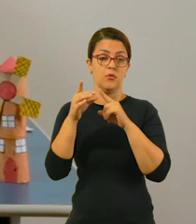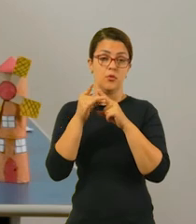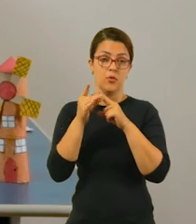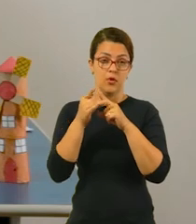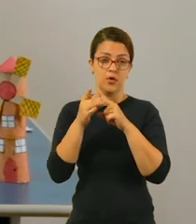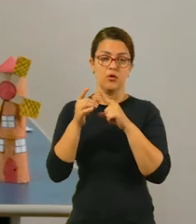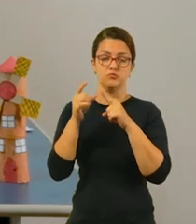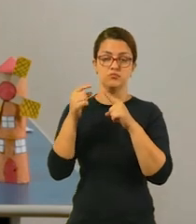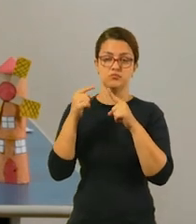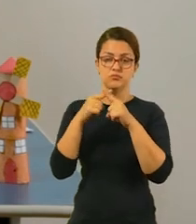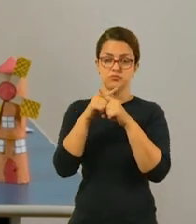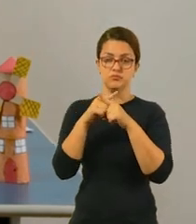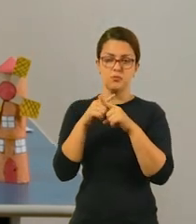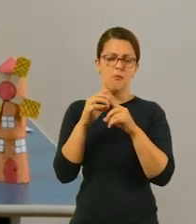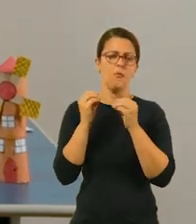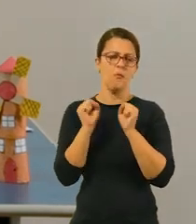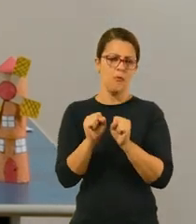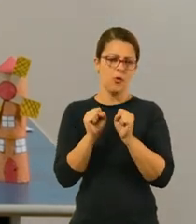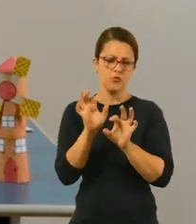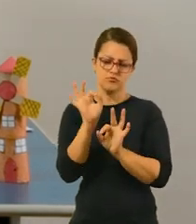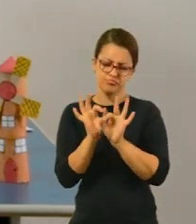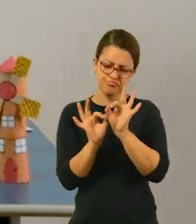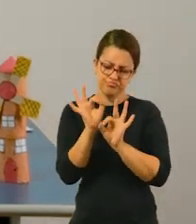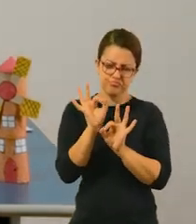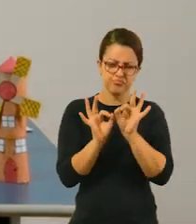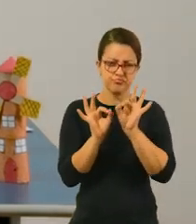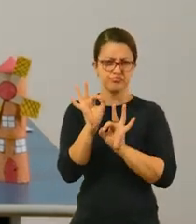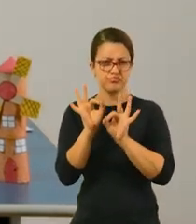enfeitar, colocar alguns detalhezinhos.